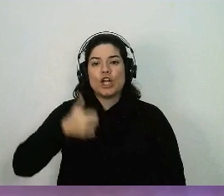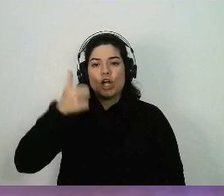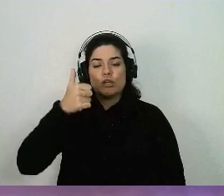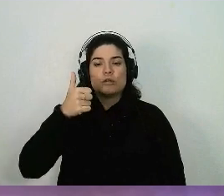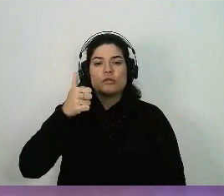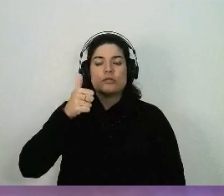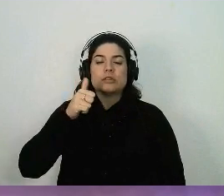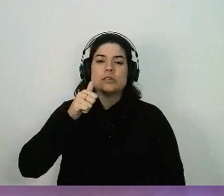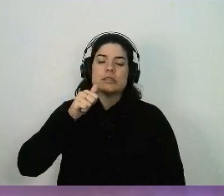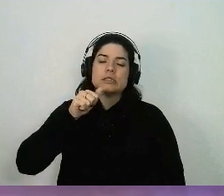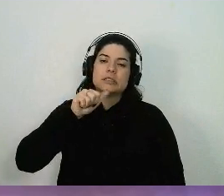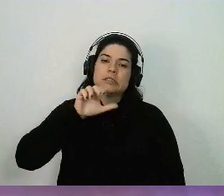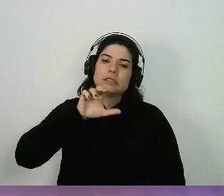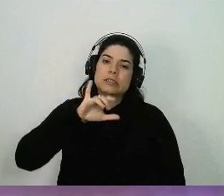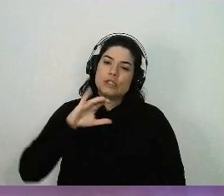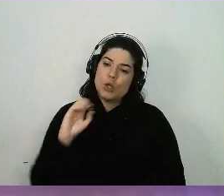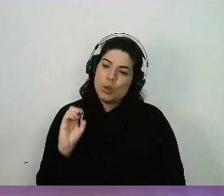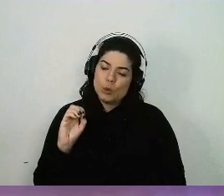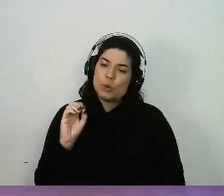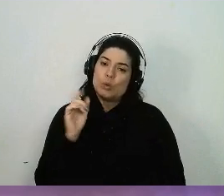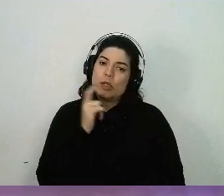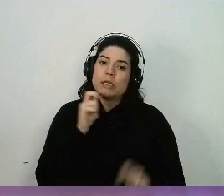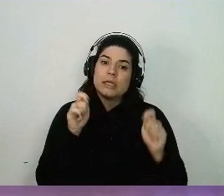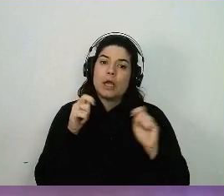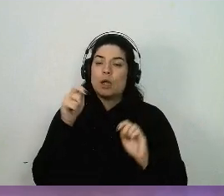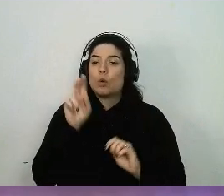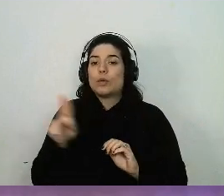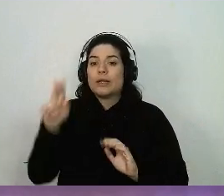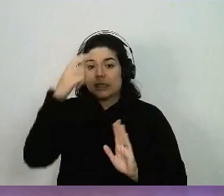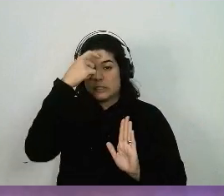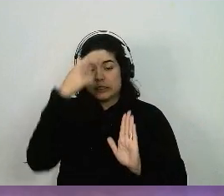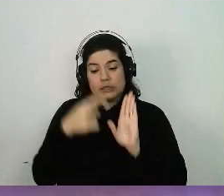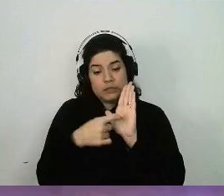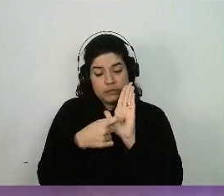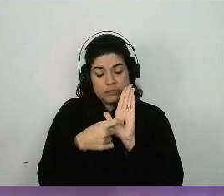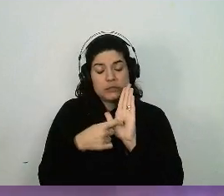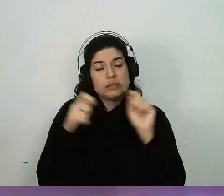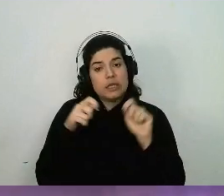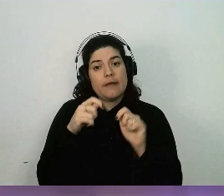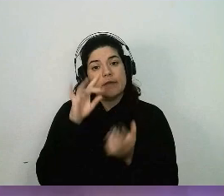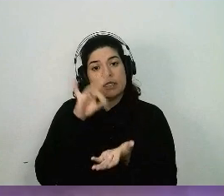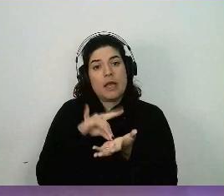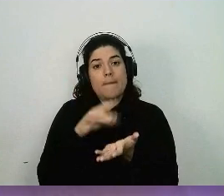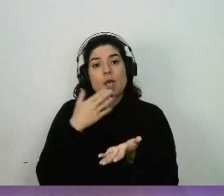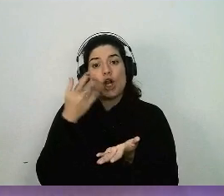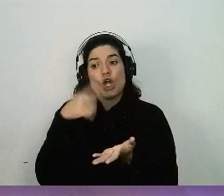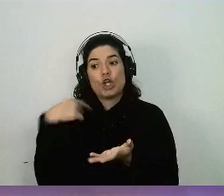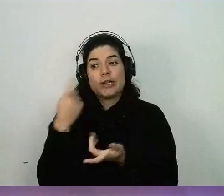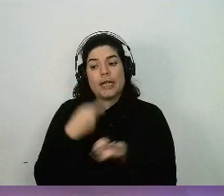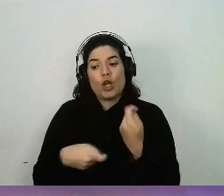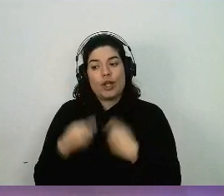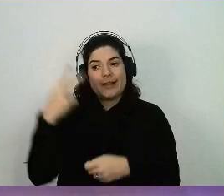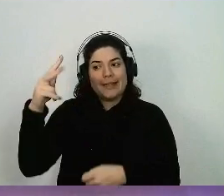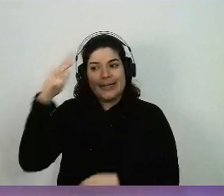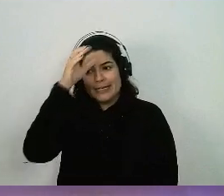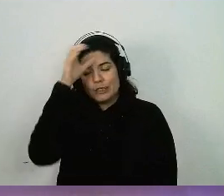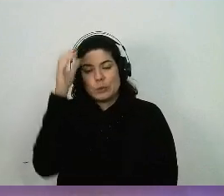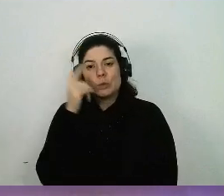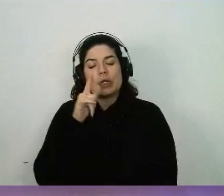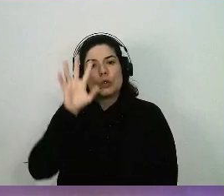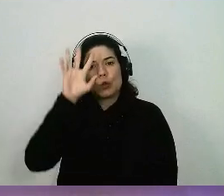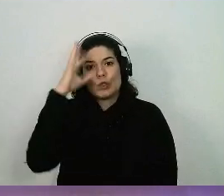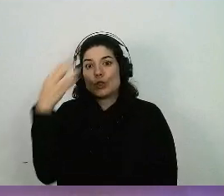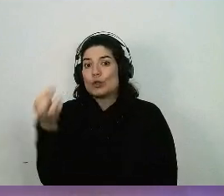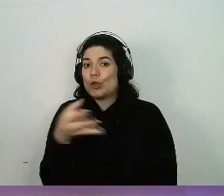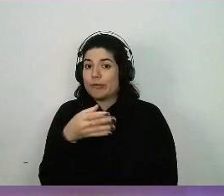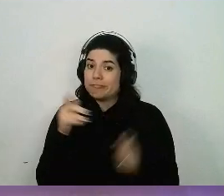começar a utilizar a IA para melhorar de fato os negócios do nosso cliente e ter soluções inovadoras para isso. Então, quem se